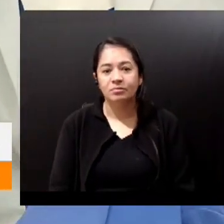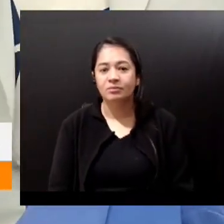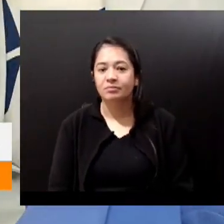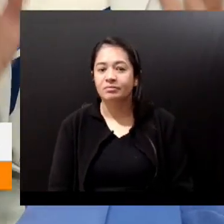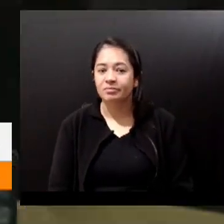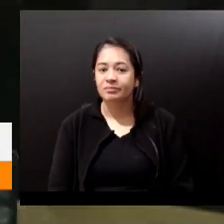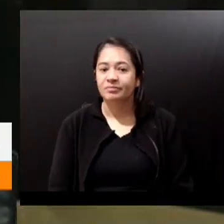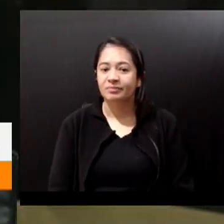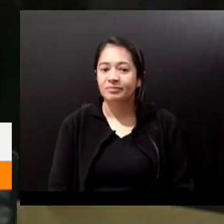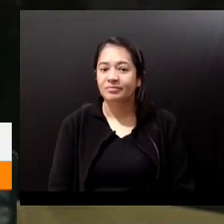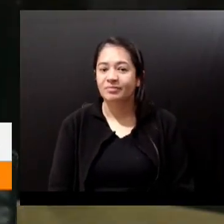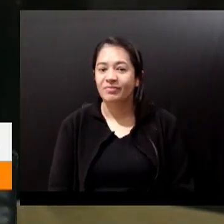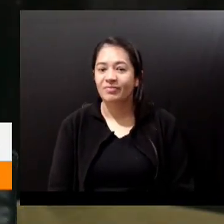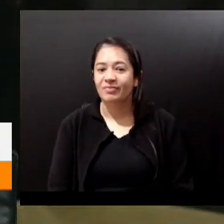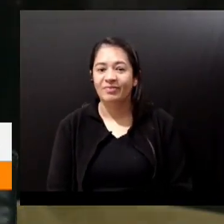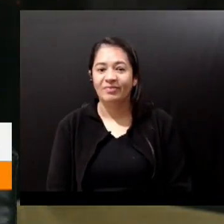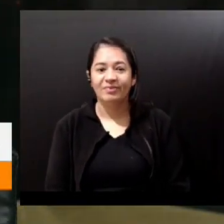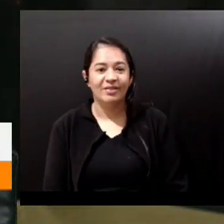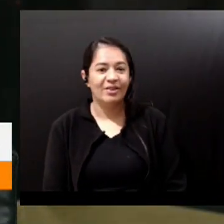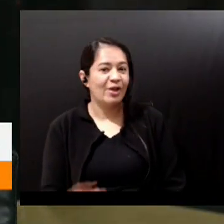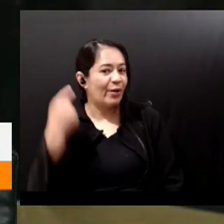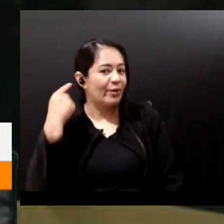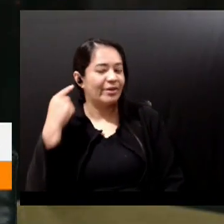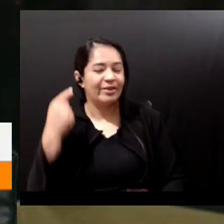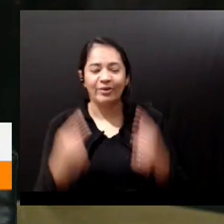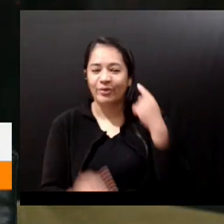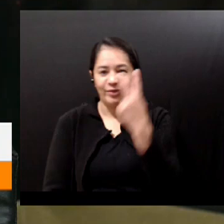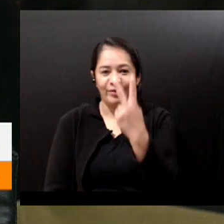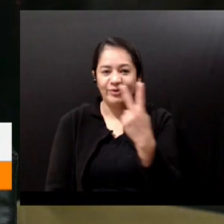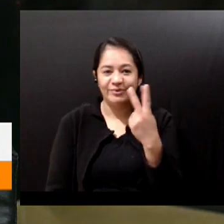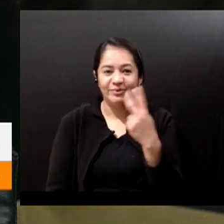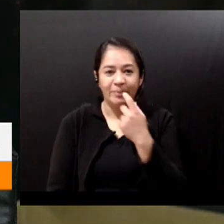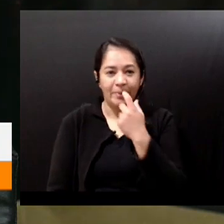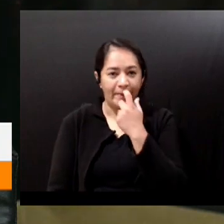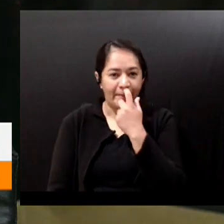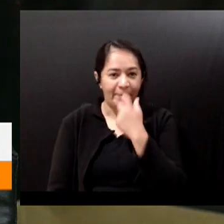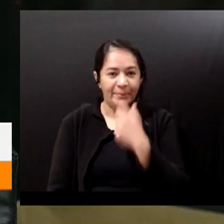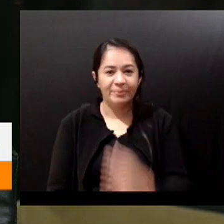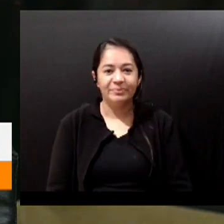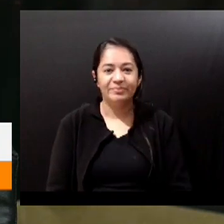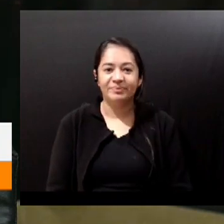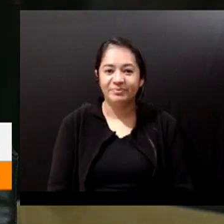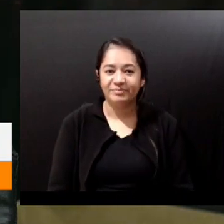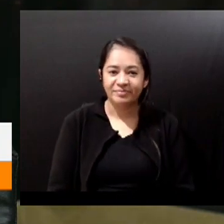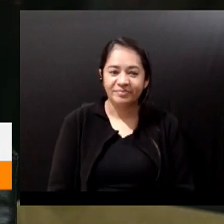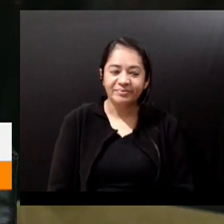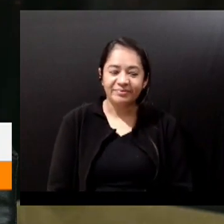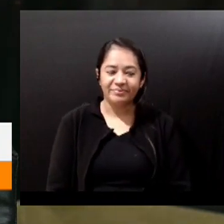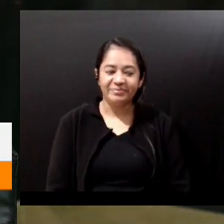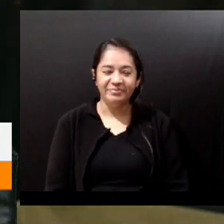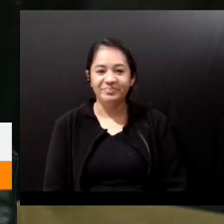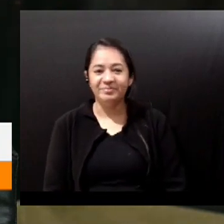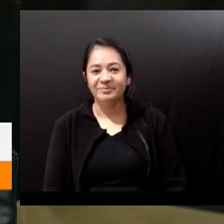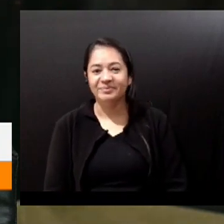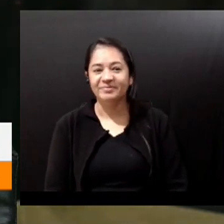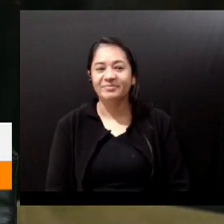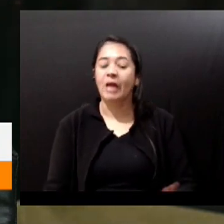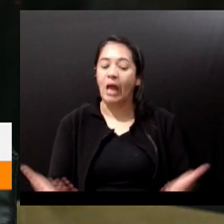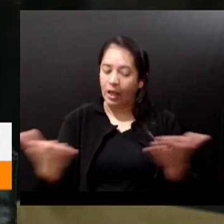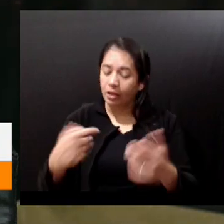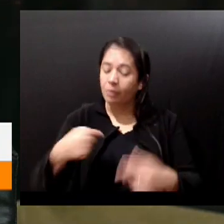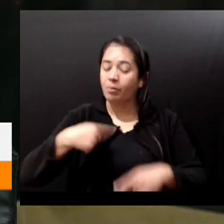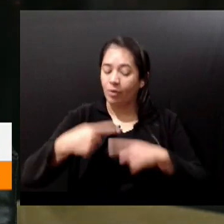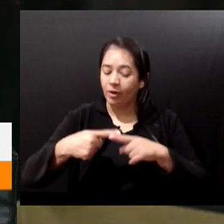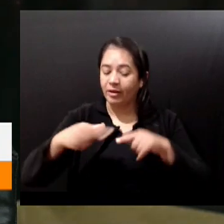tenho um aqui É, e outro ah lá. não. Então, um para ouvir minha direção e outro para ouvir vocês, entendeu? Nesse caso. Agora, quando você vai para um